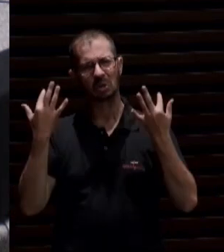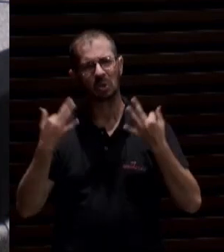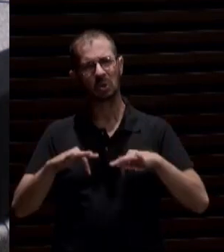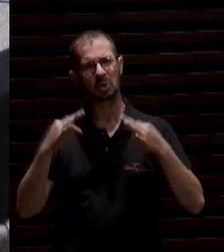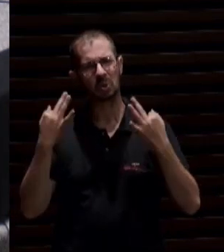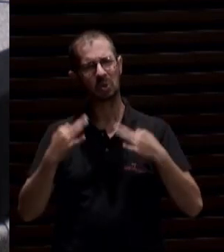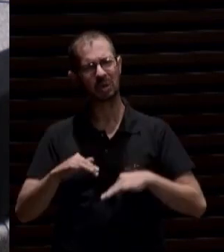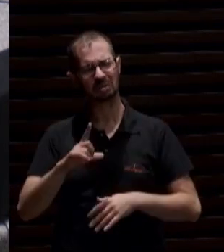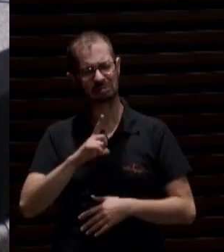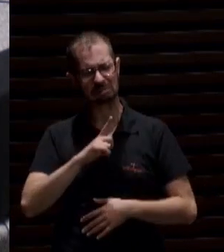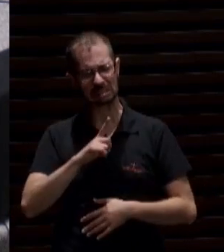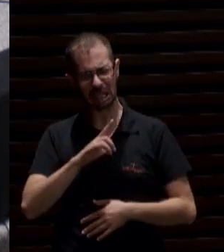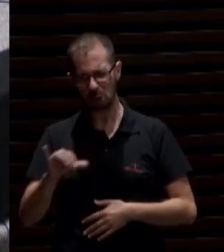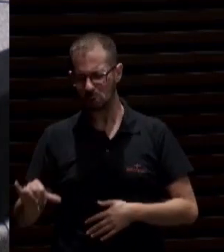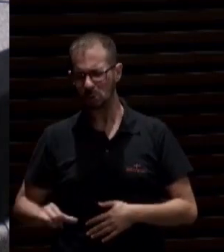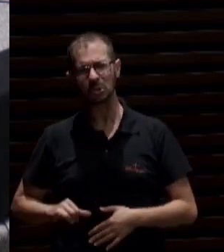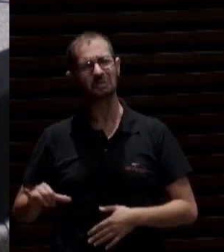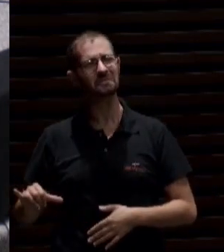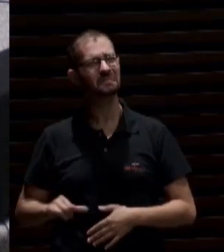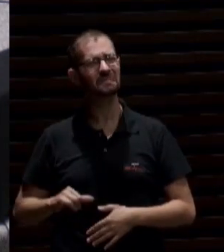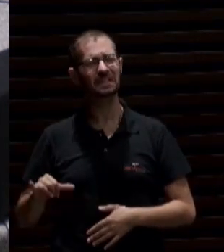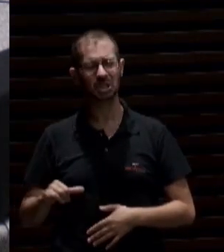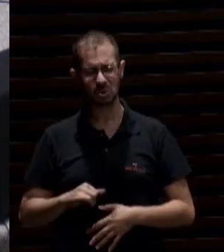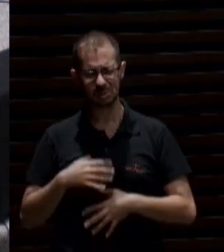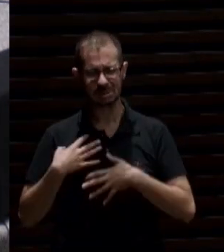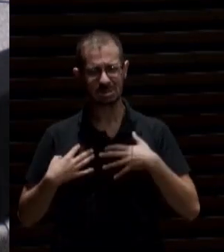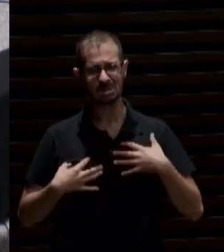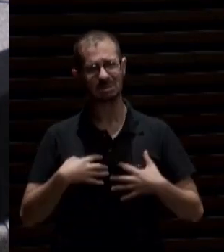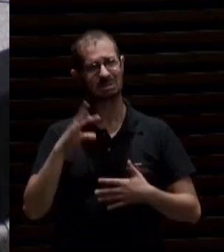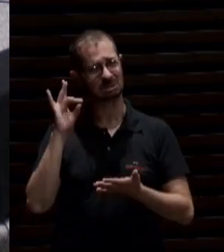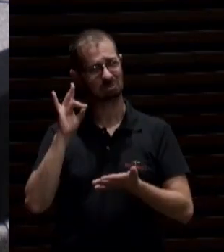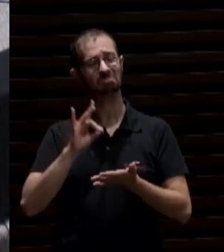Eu tenho passado dores que você não imagina, e de fato eu não imagino.